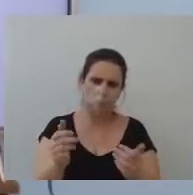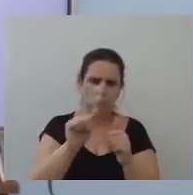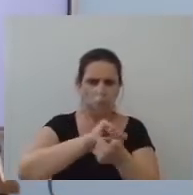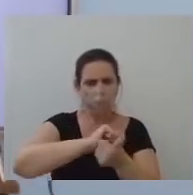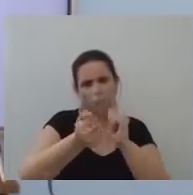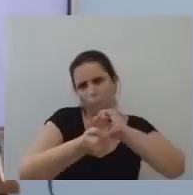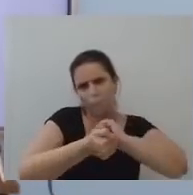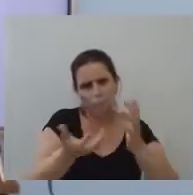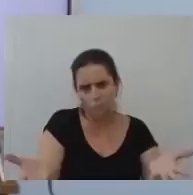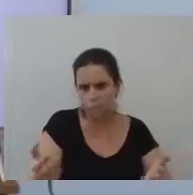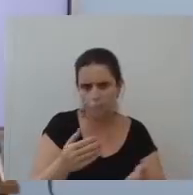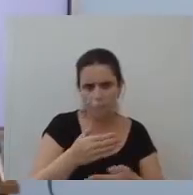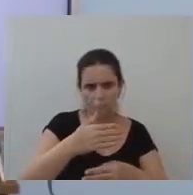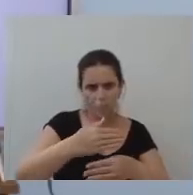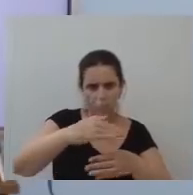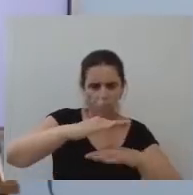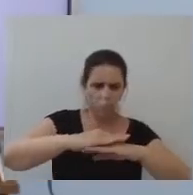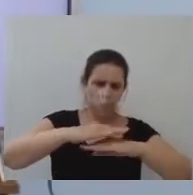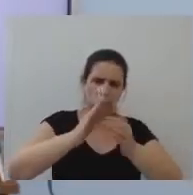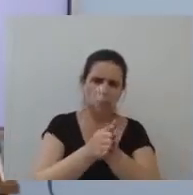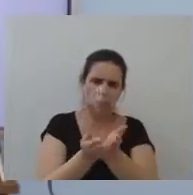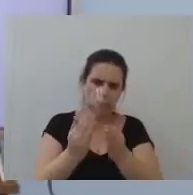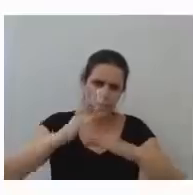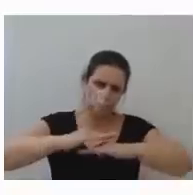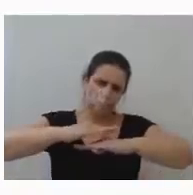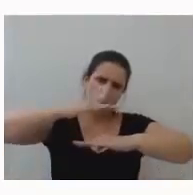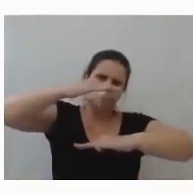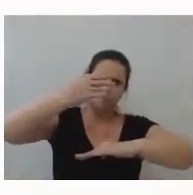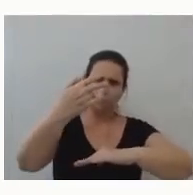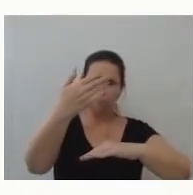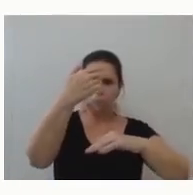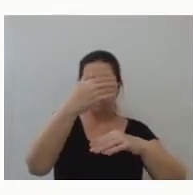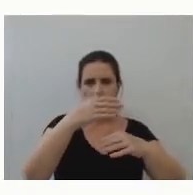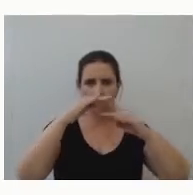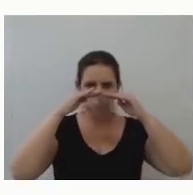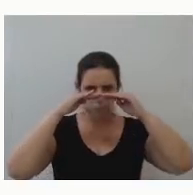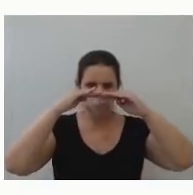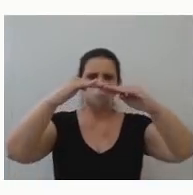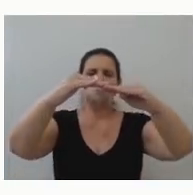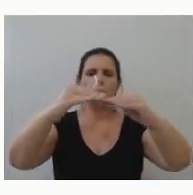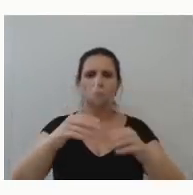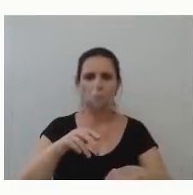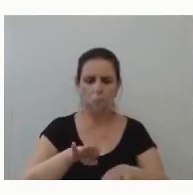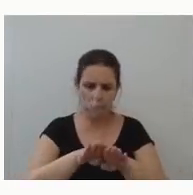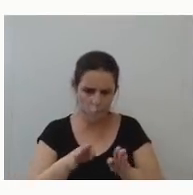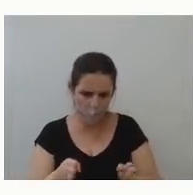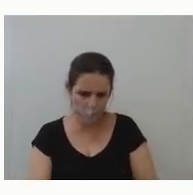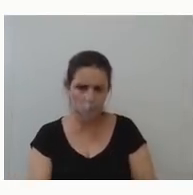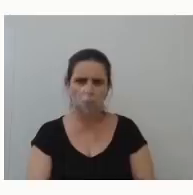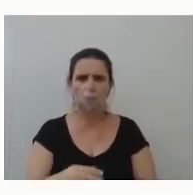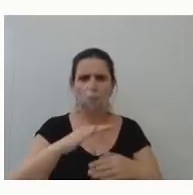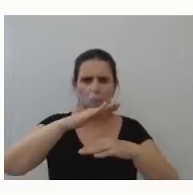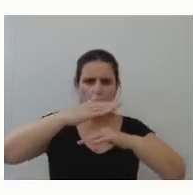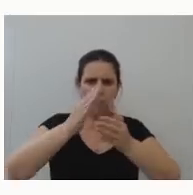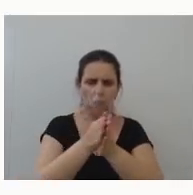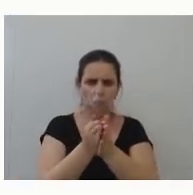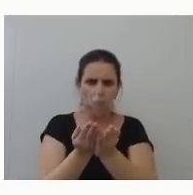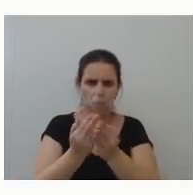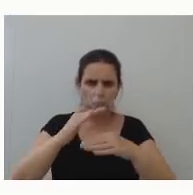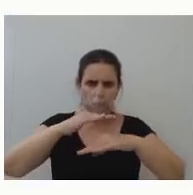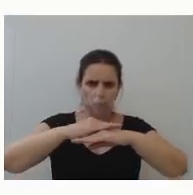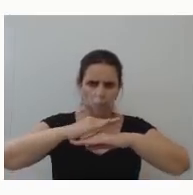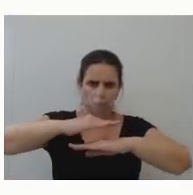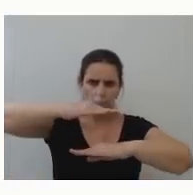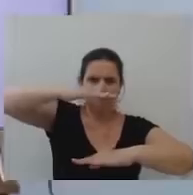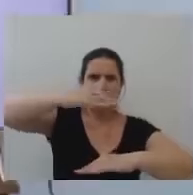tamanho adequado para chegar no olho, né? No nosso olho. Então você pode utilizar banco, livros. Olha aqui novamente